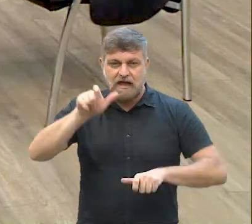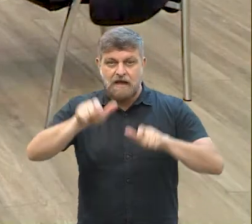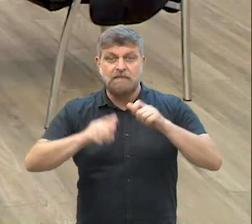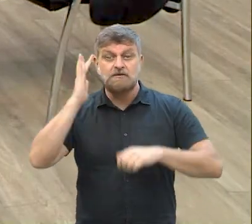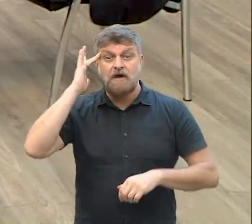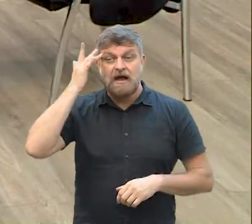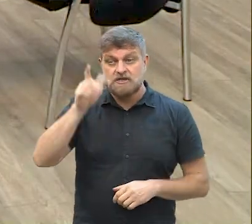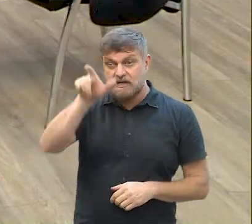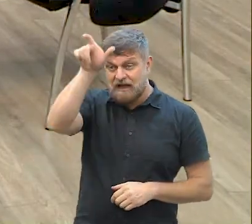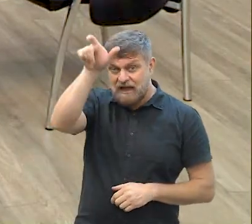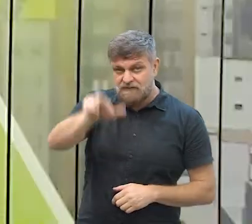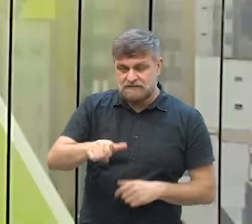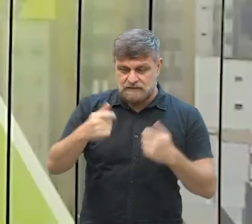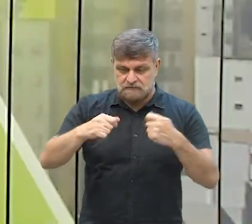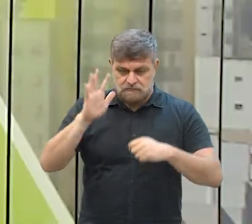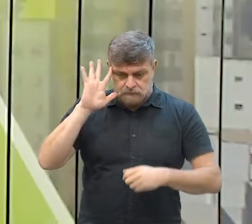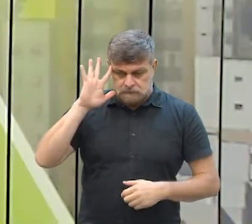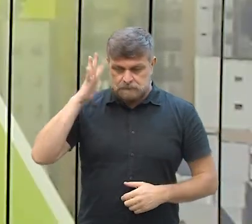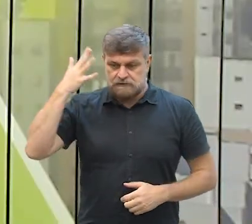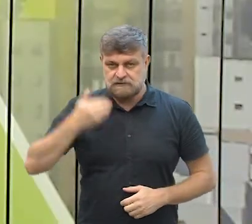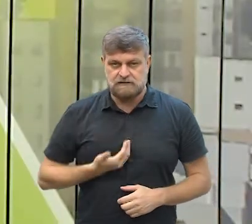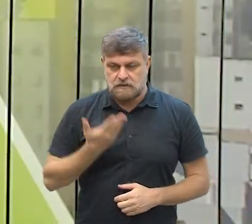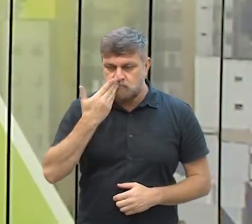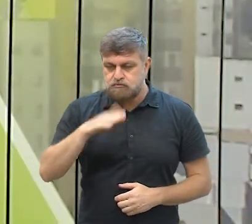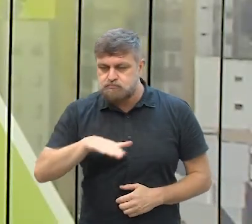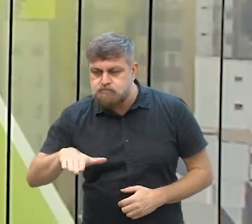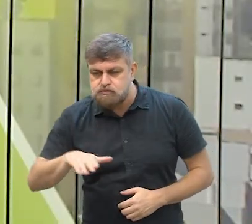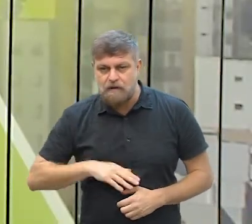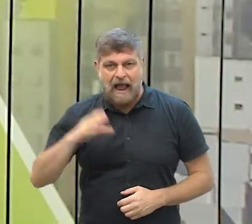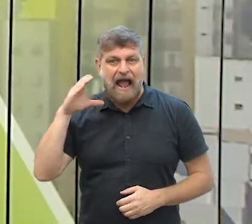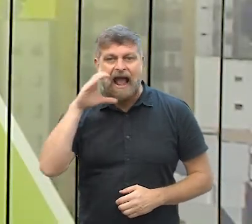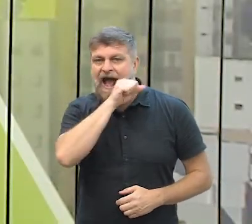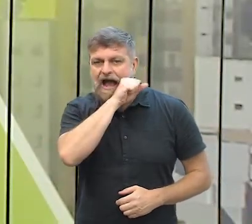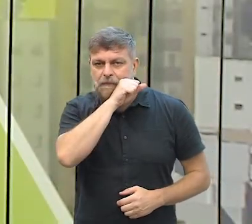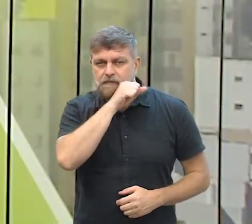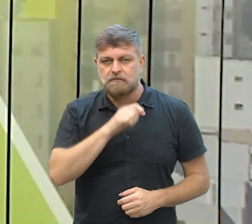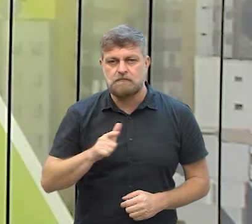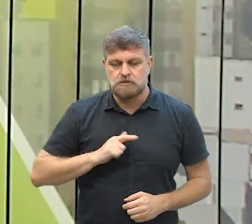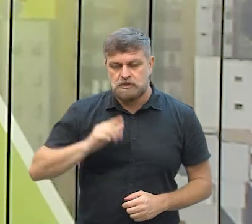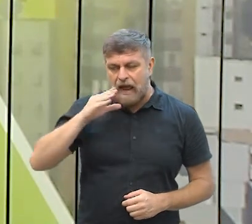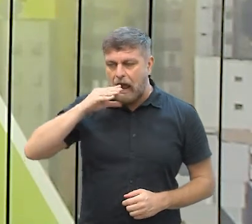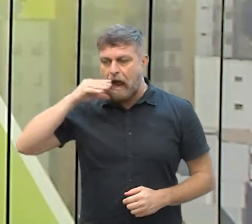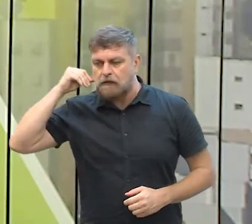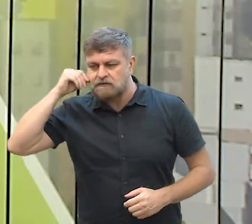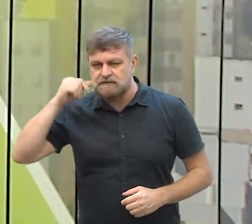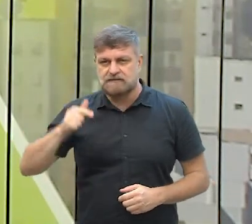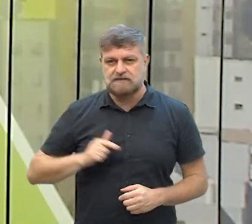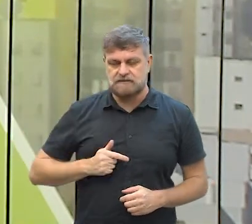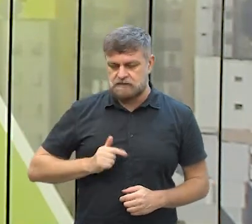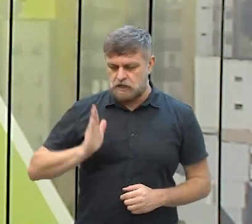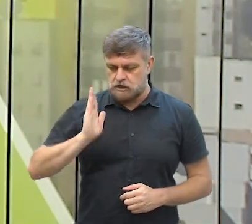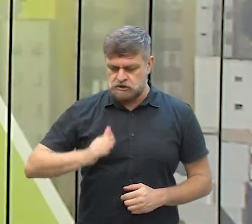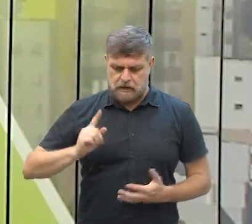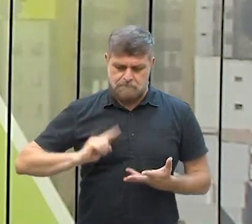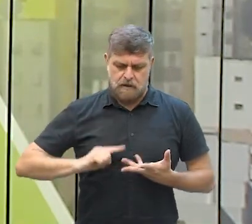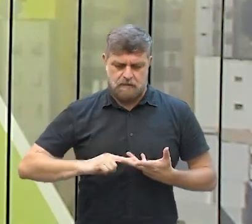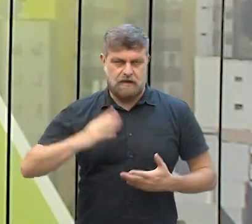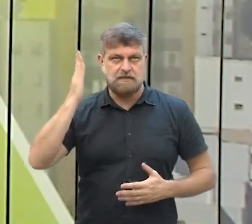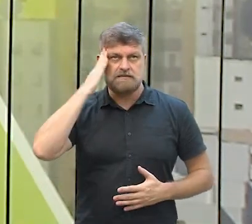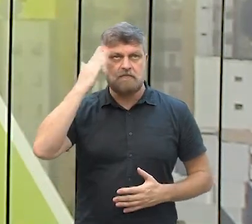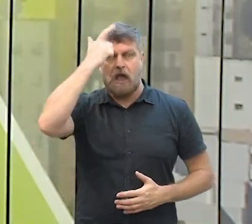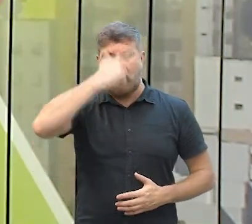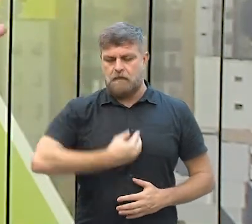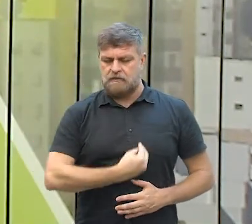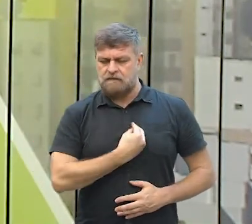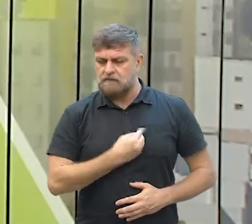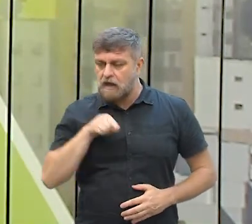está passando, porque muitas pessoas acham que você precisa tomar uma decisão, às vezes, muito cedo na vida, né? Já criança, já adolescência, já